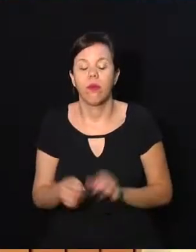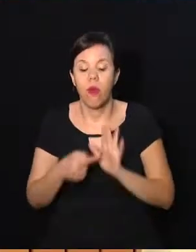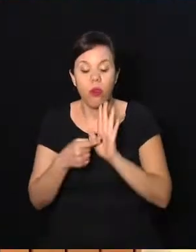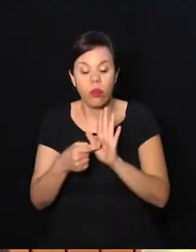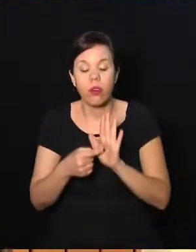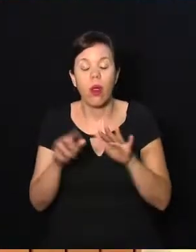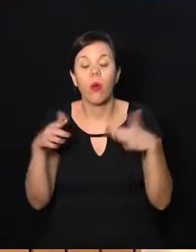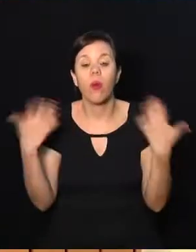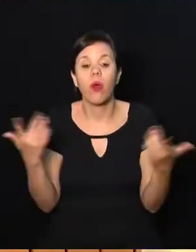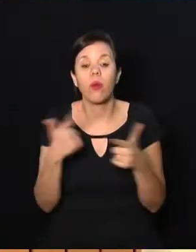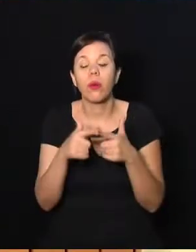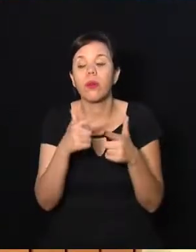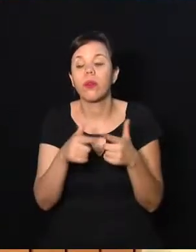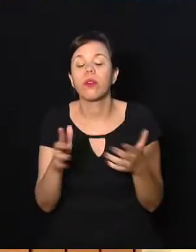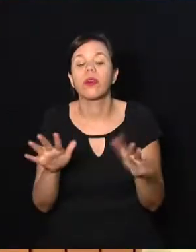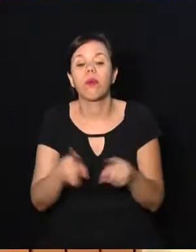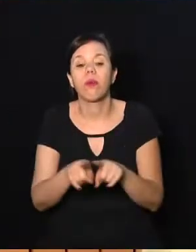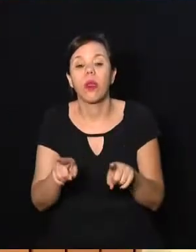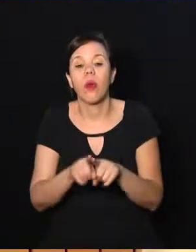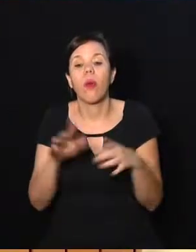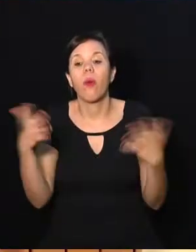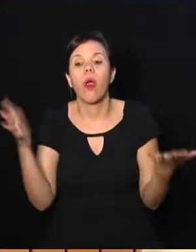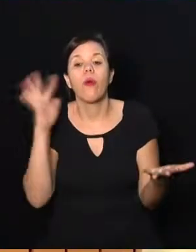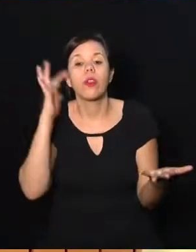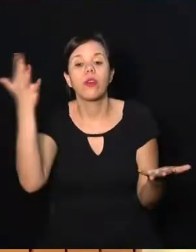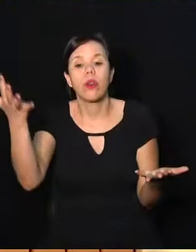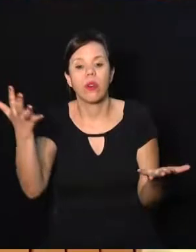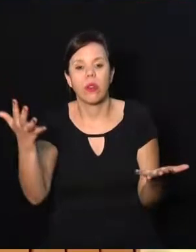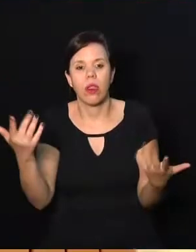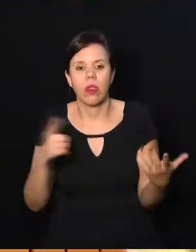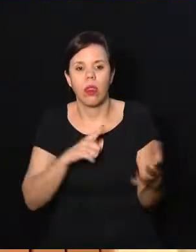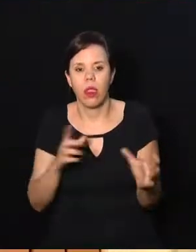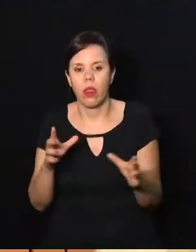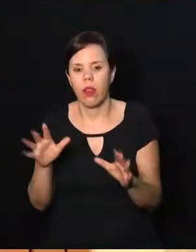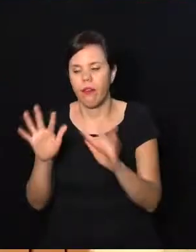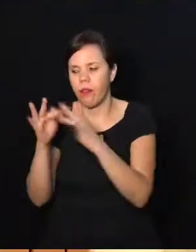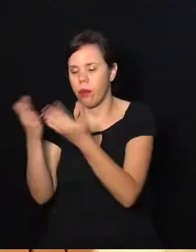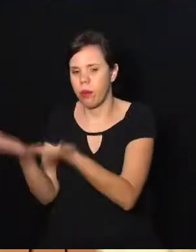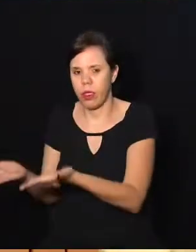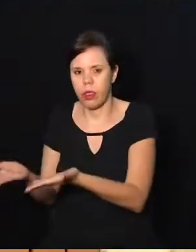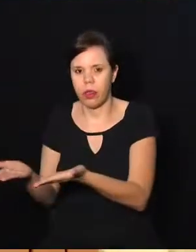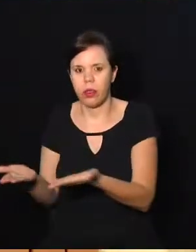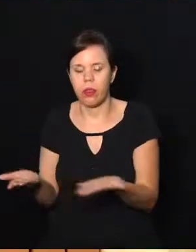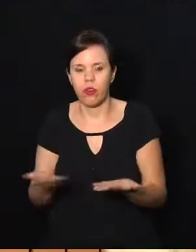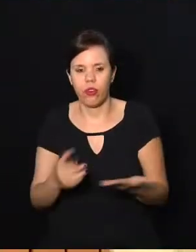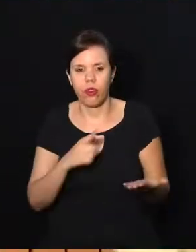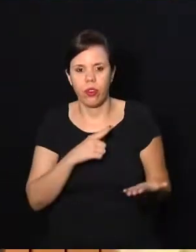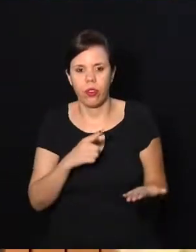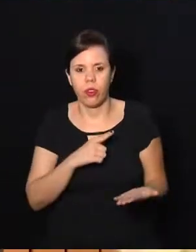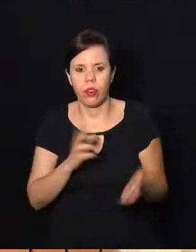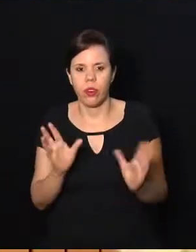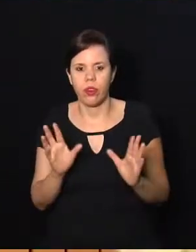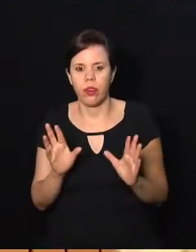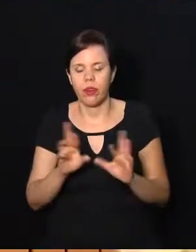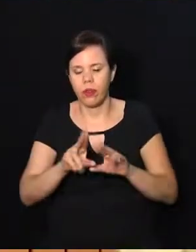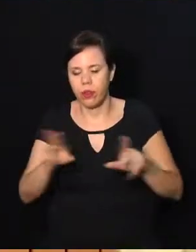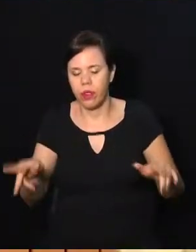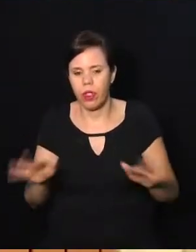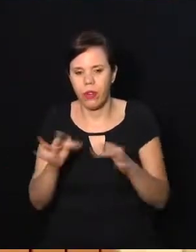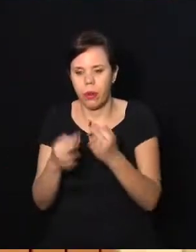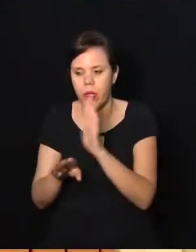apontarmos quais são as soluções. Nós temos hoje aqui a pastoral da família, nós temos as pastorais nas